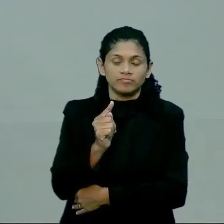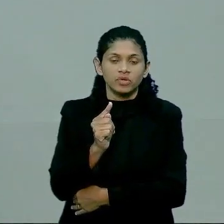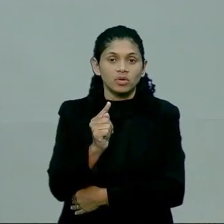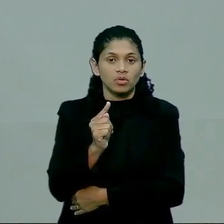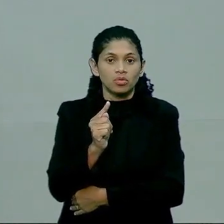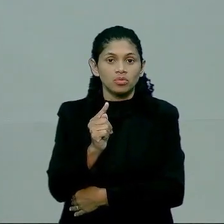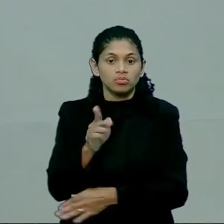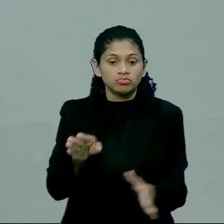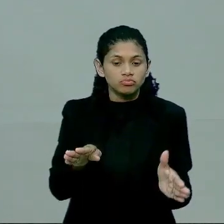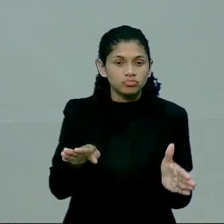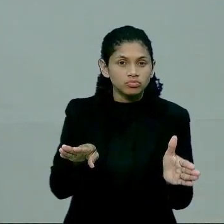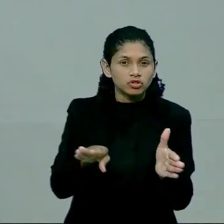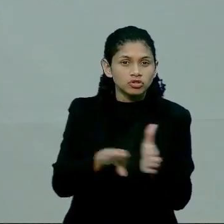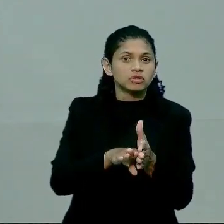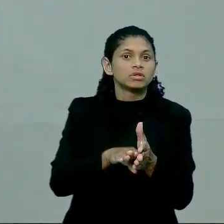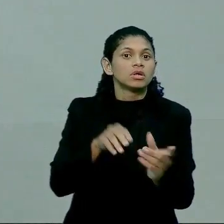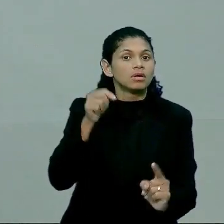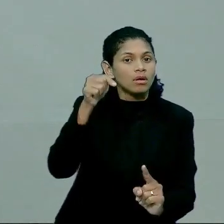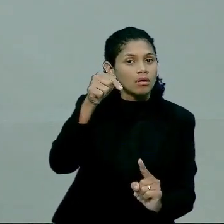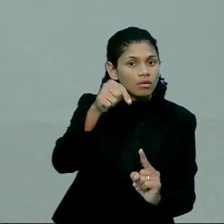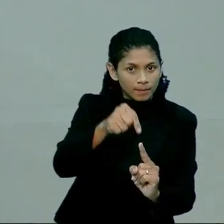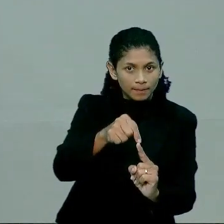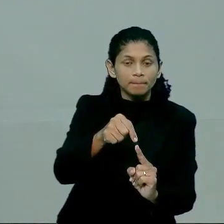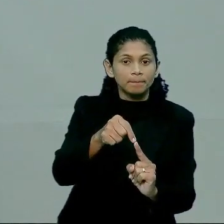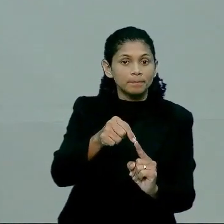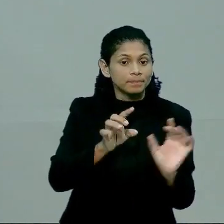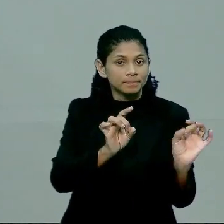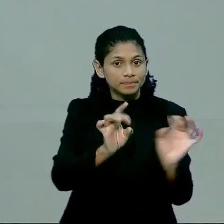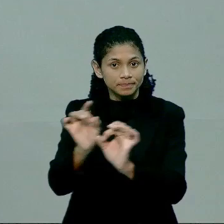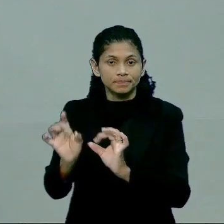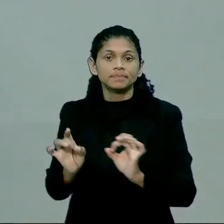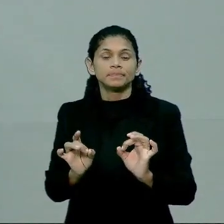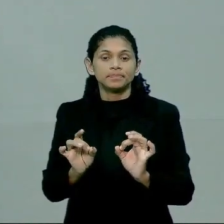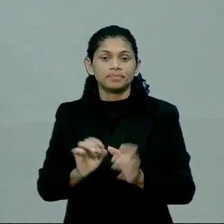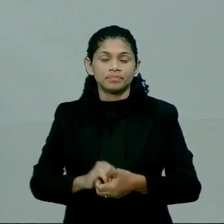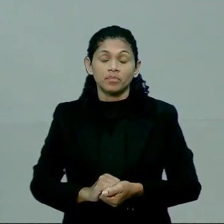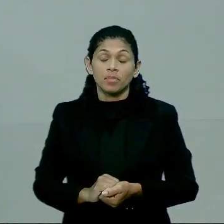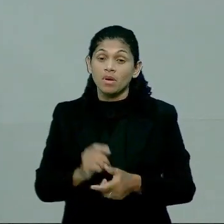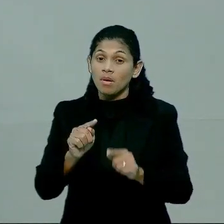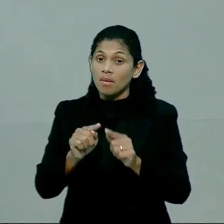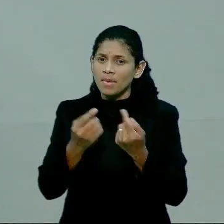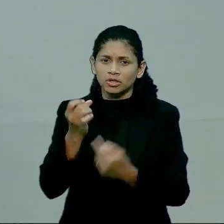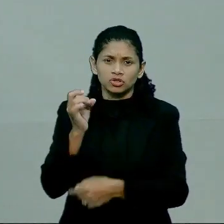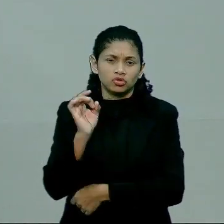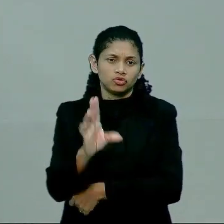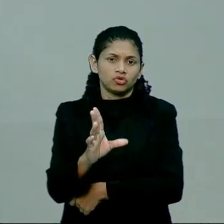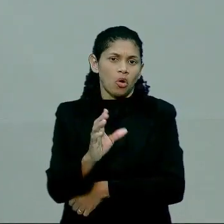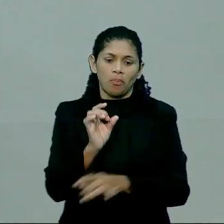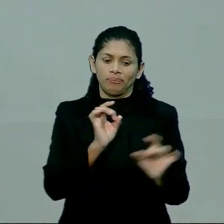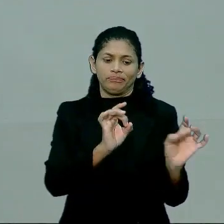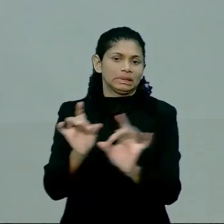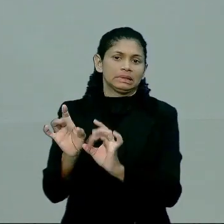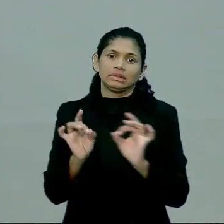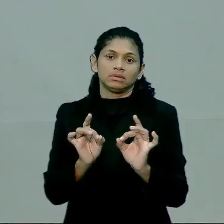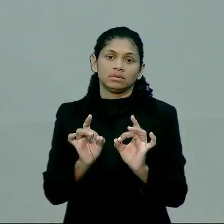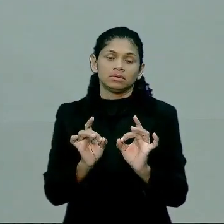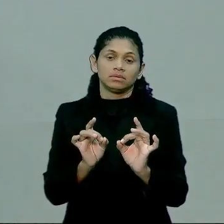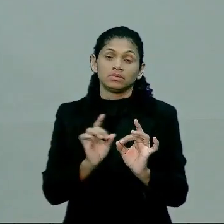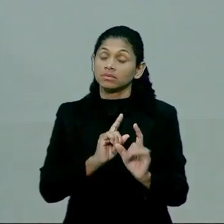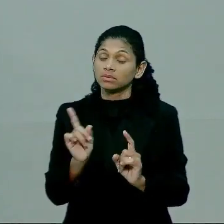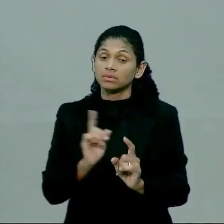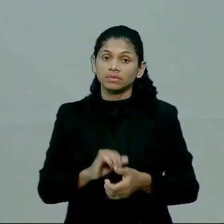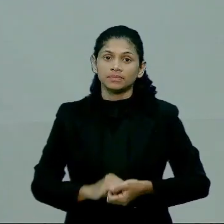né ou seja minha função social quer vender mas não é só vender um produto né o produto